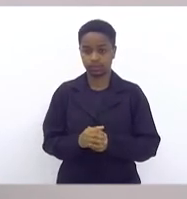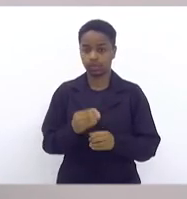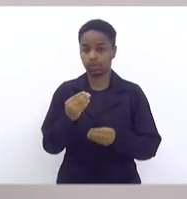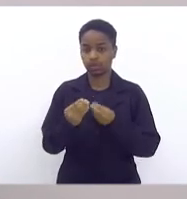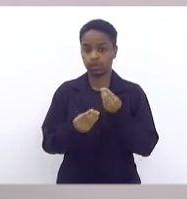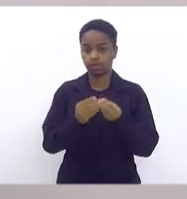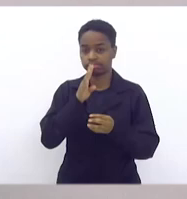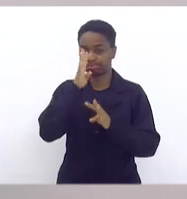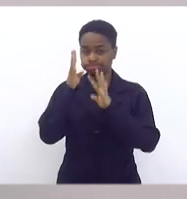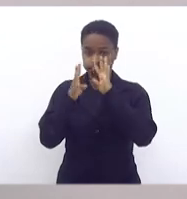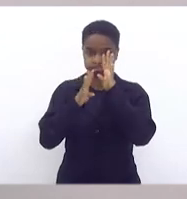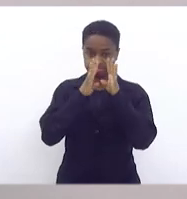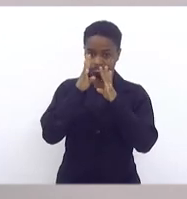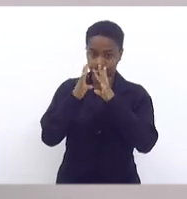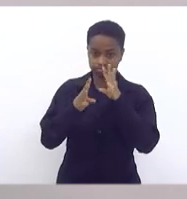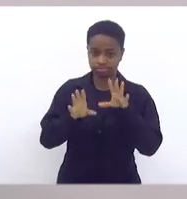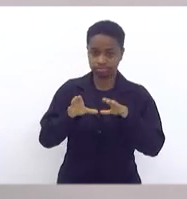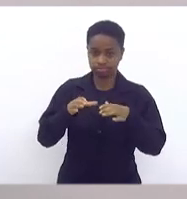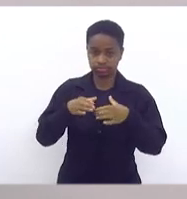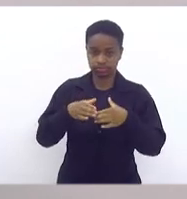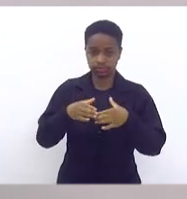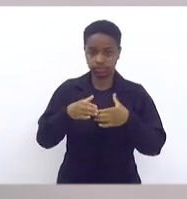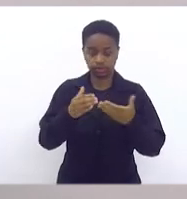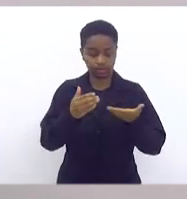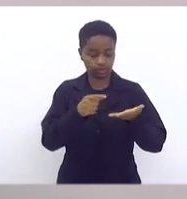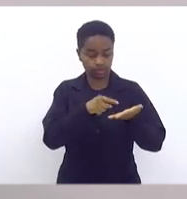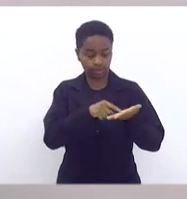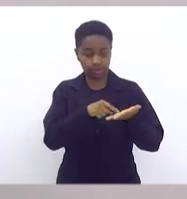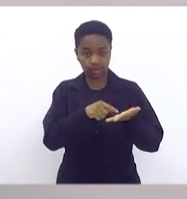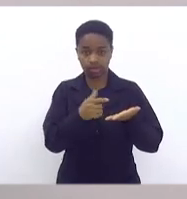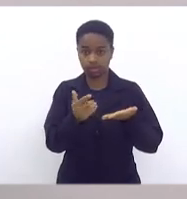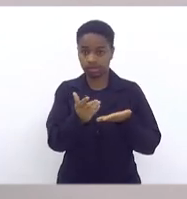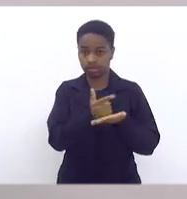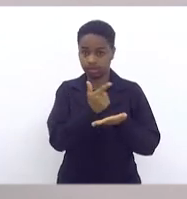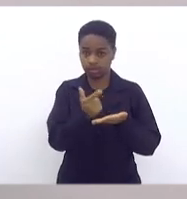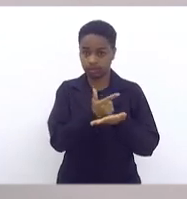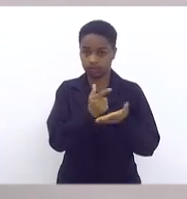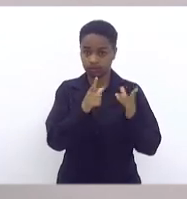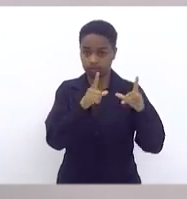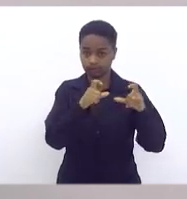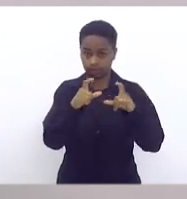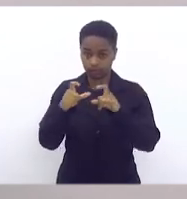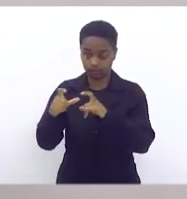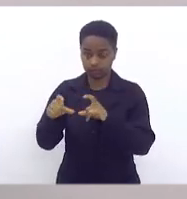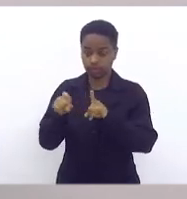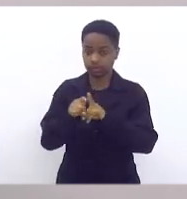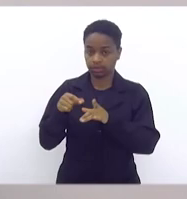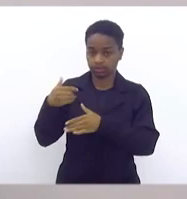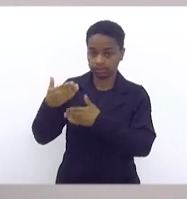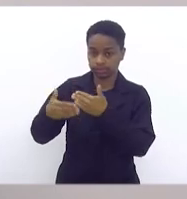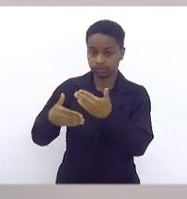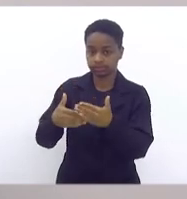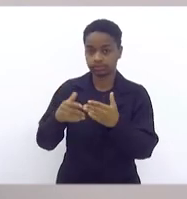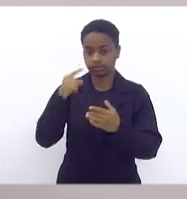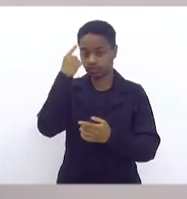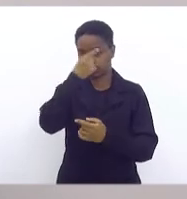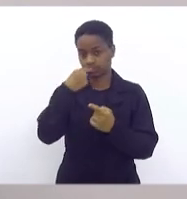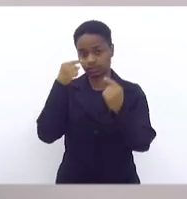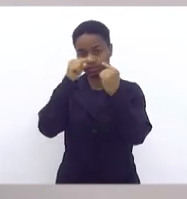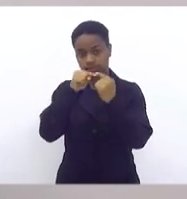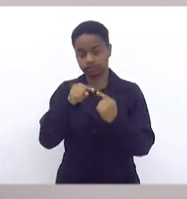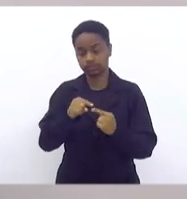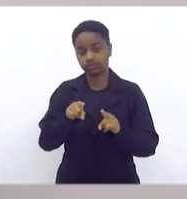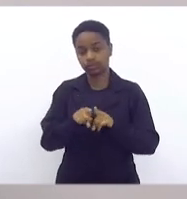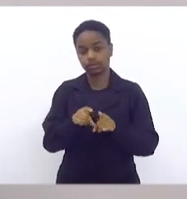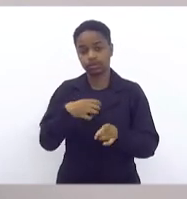arbitrariedade da composição do álbum de fotografias tanto de todo o procedimento de reconhecimento eh e isso me